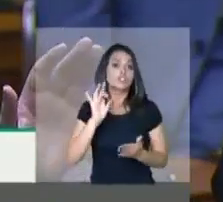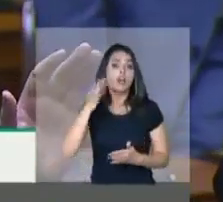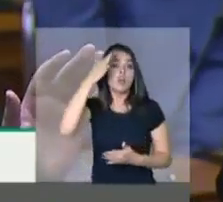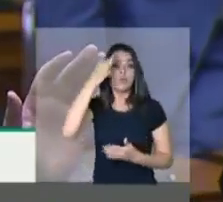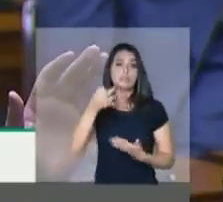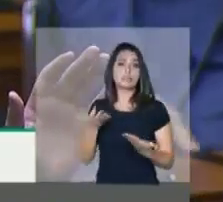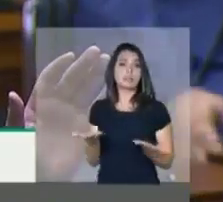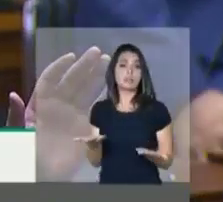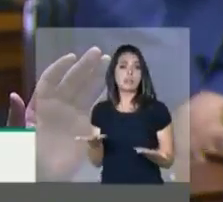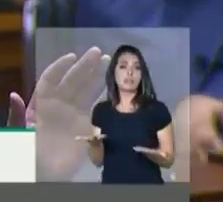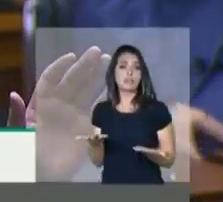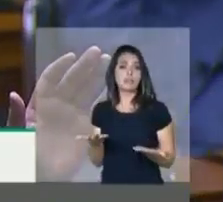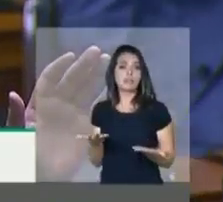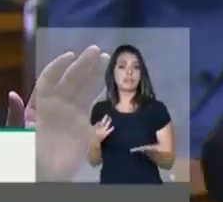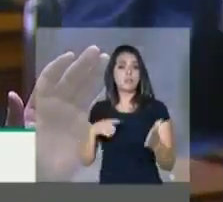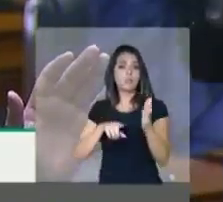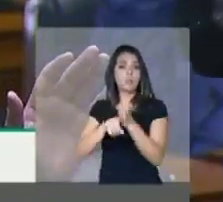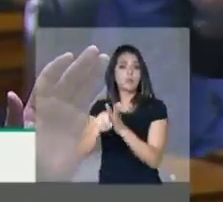eu entender.